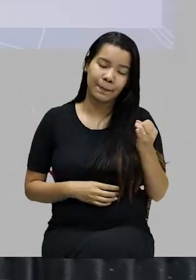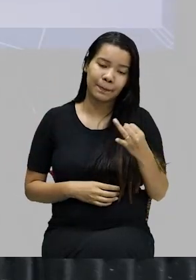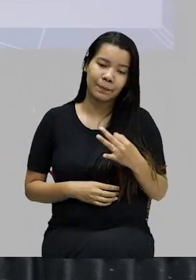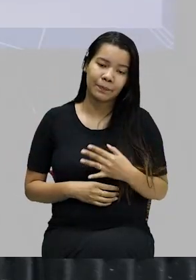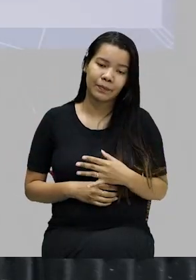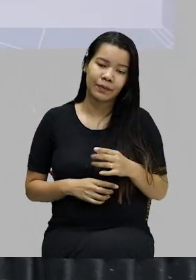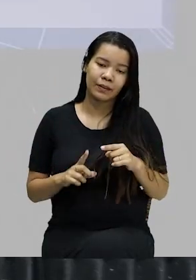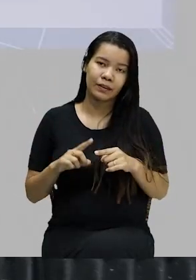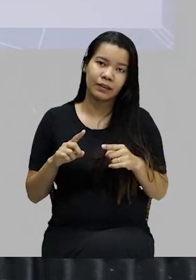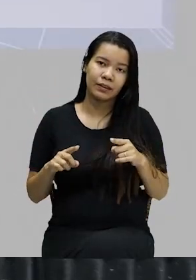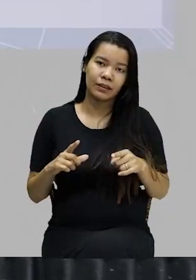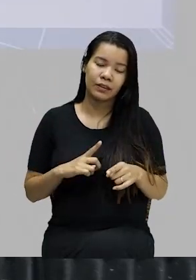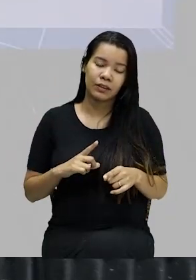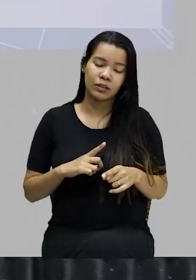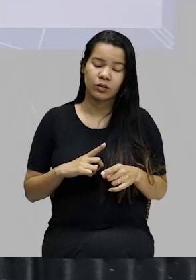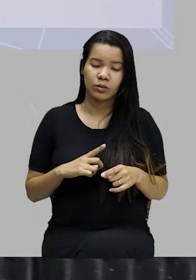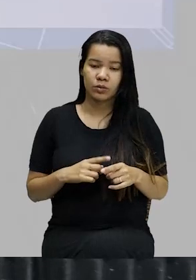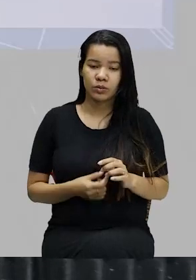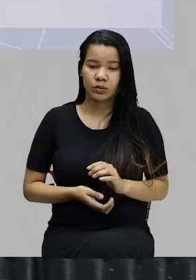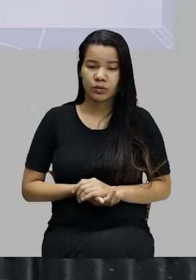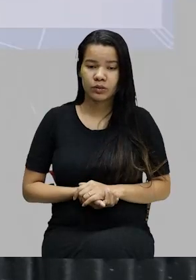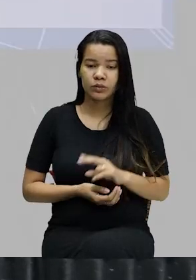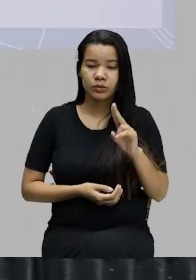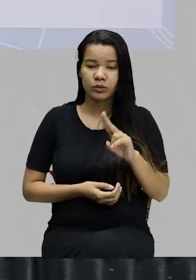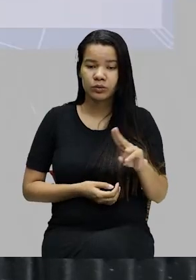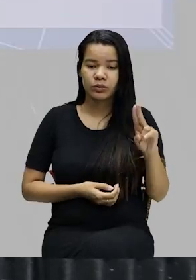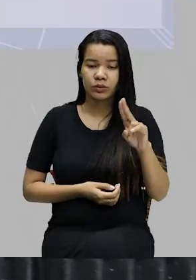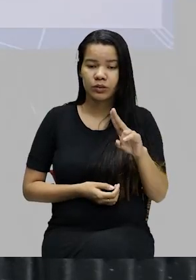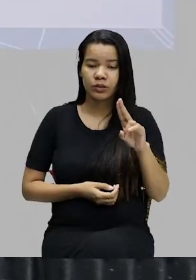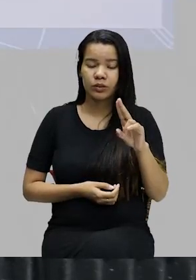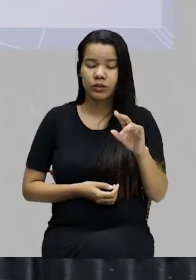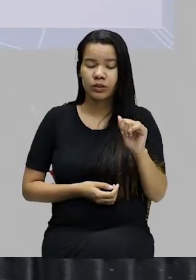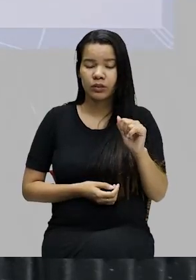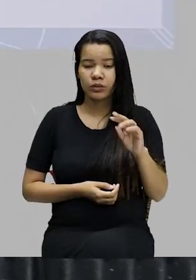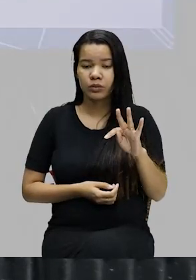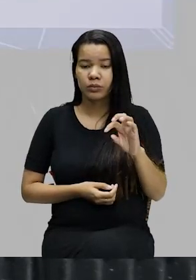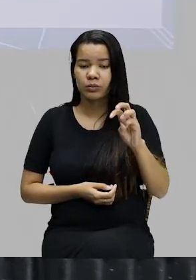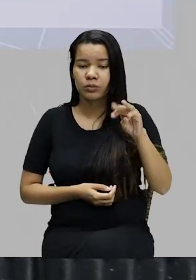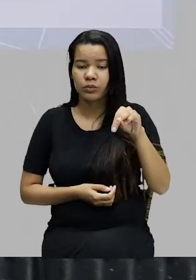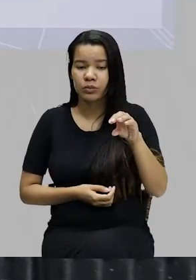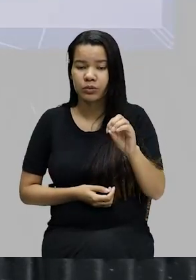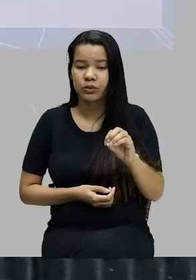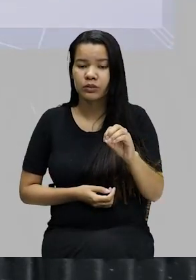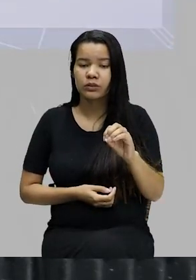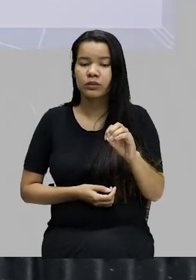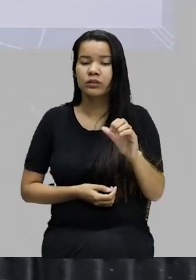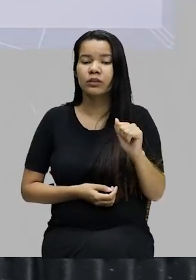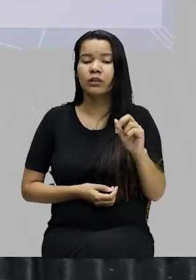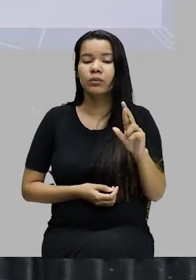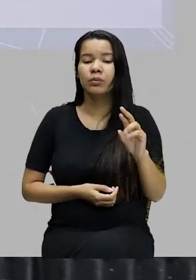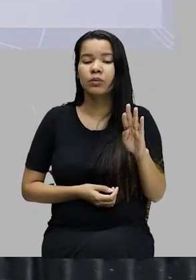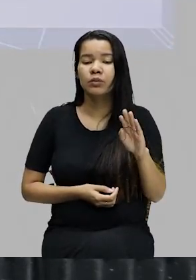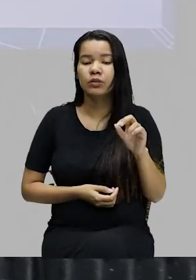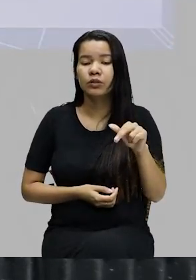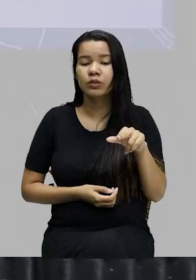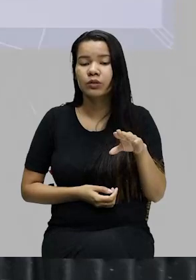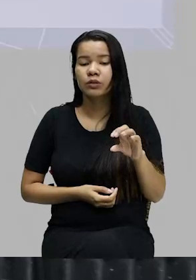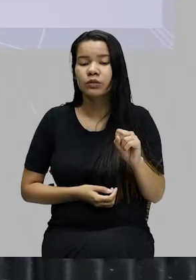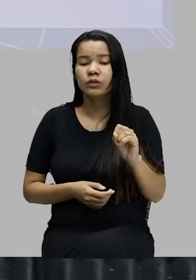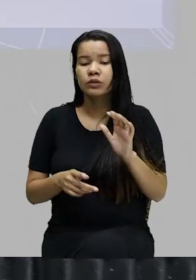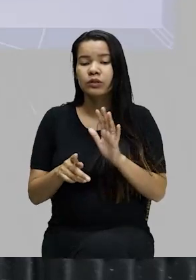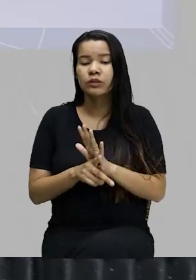entidades elementares quanto são os átomos de carbono 12, contido em